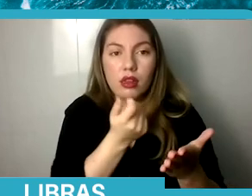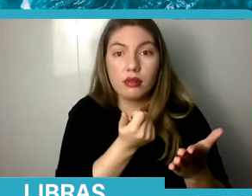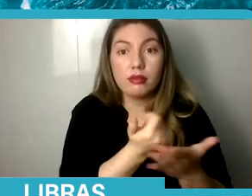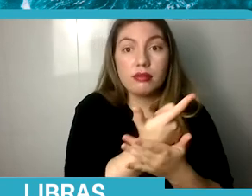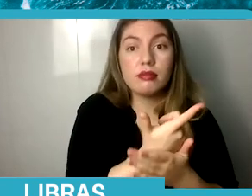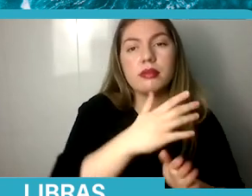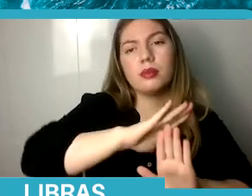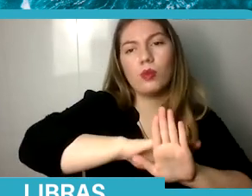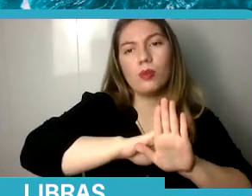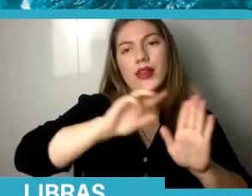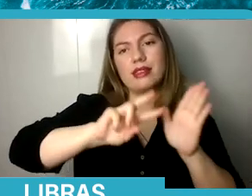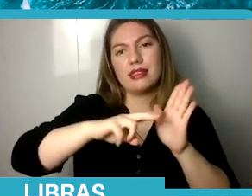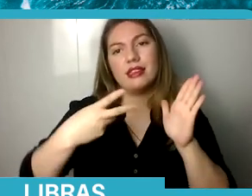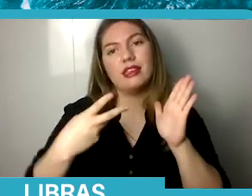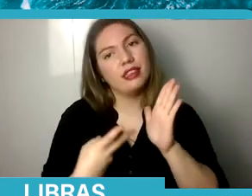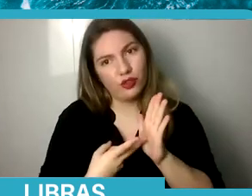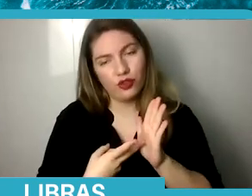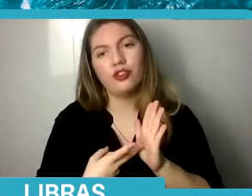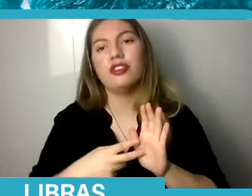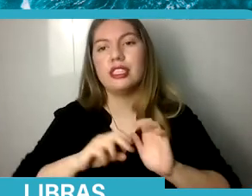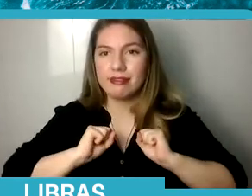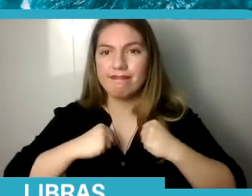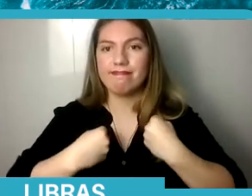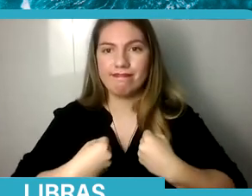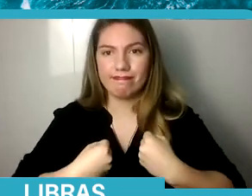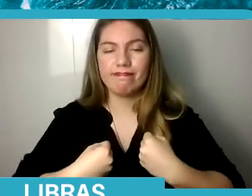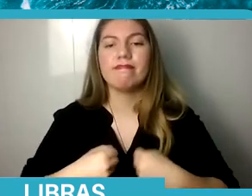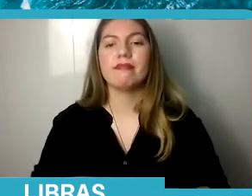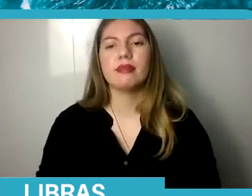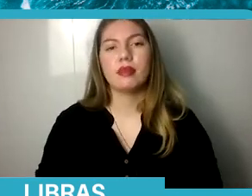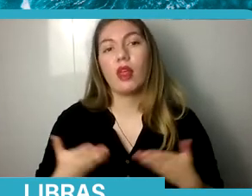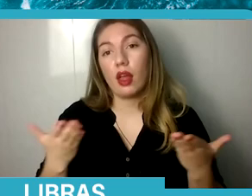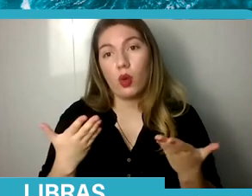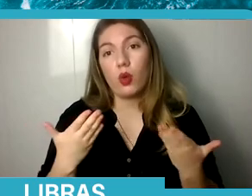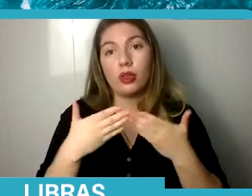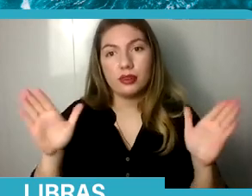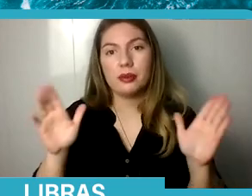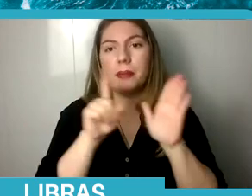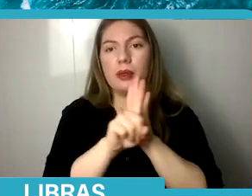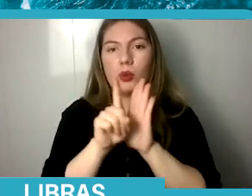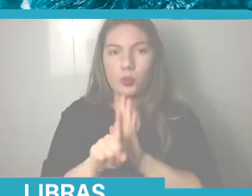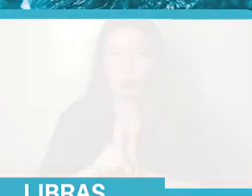voto e agradecer o personagem até aqui com vocês e abrir aí pela pergunta